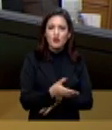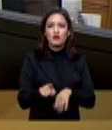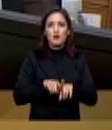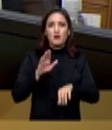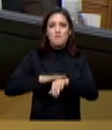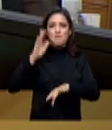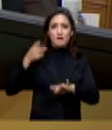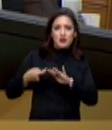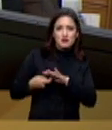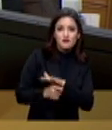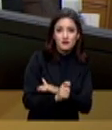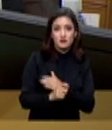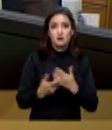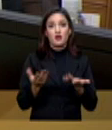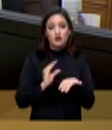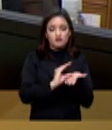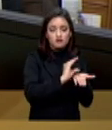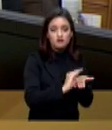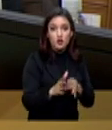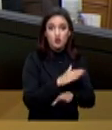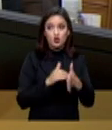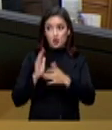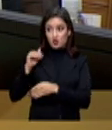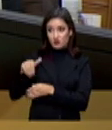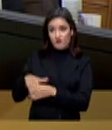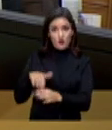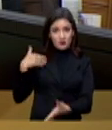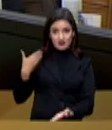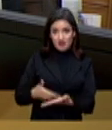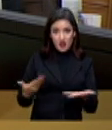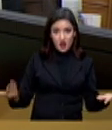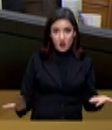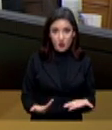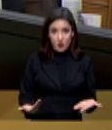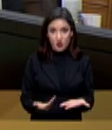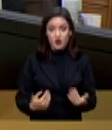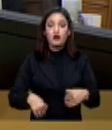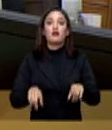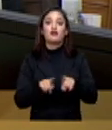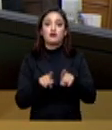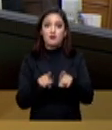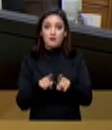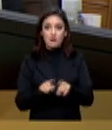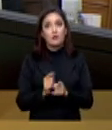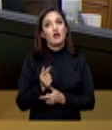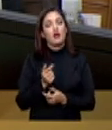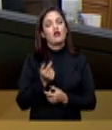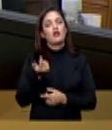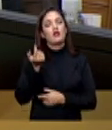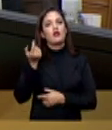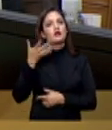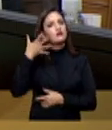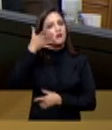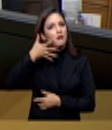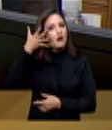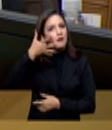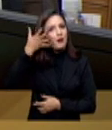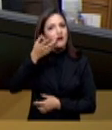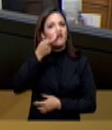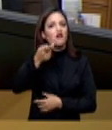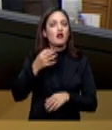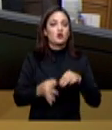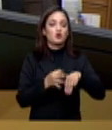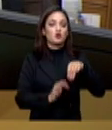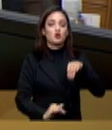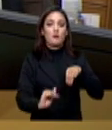investimentos todos os votos prolatados até o momento e mesmo as outras intervenções orais dos eminentes